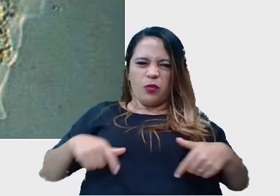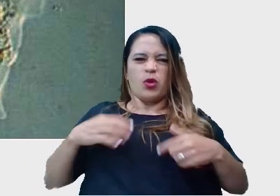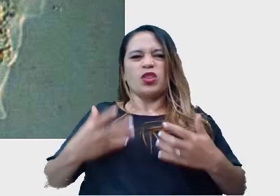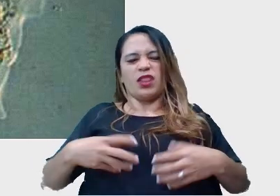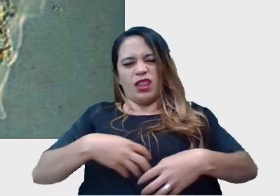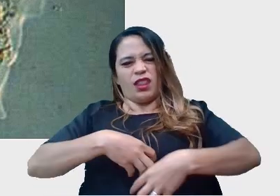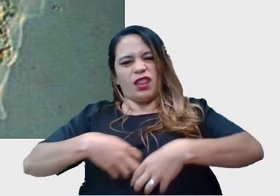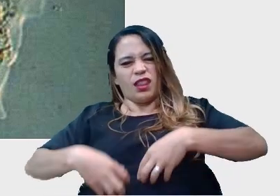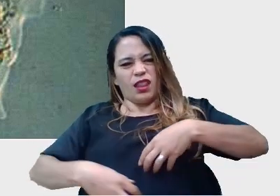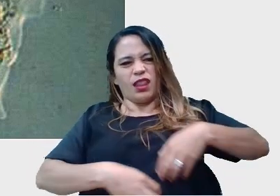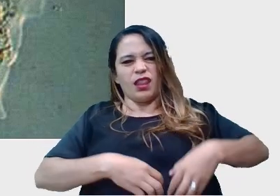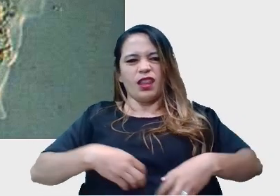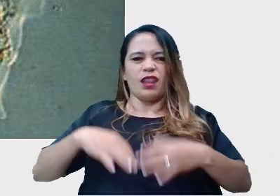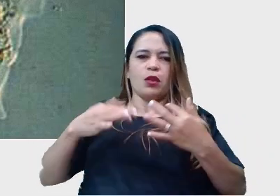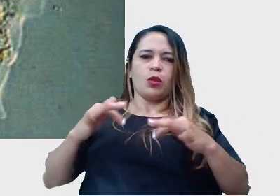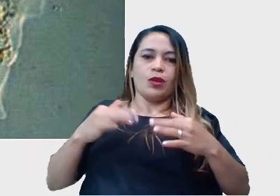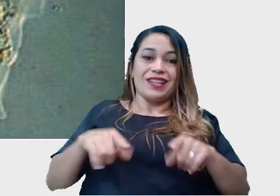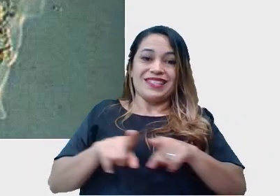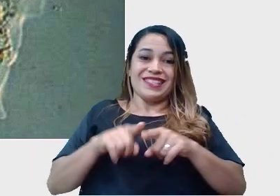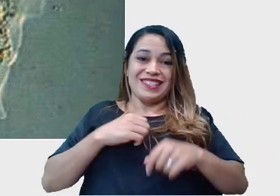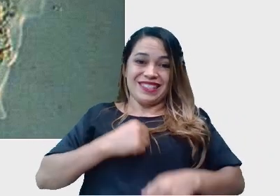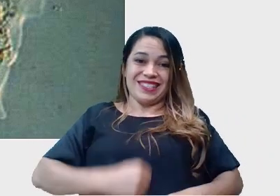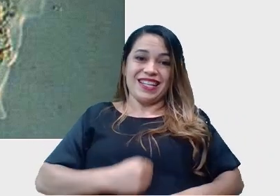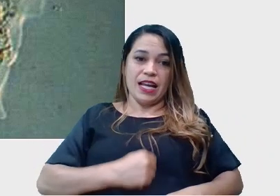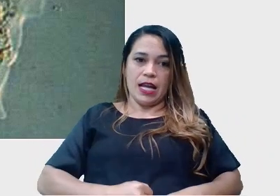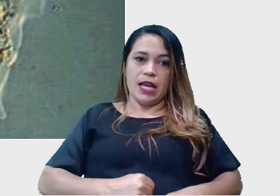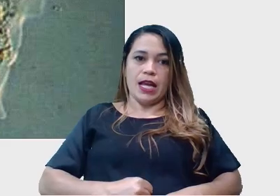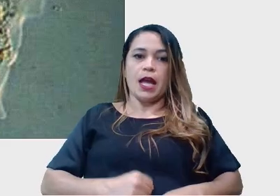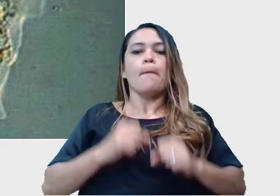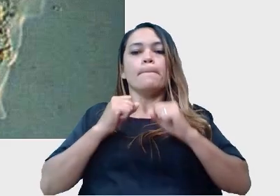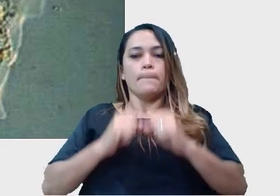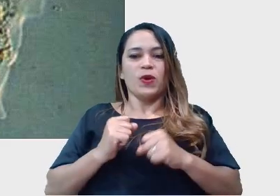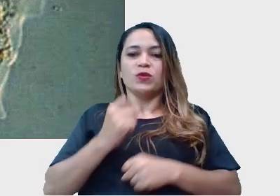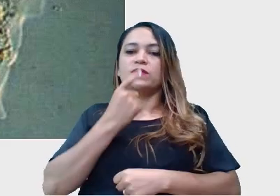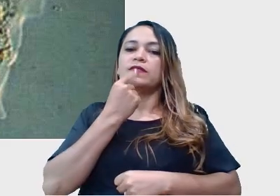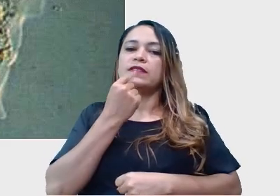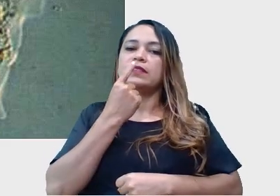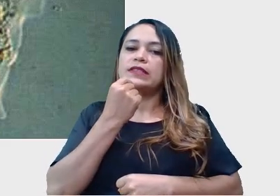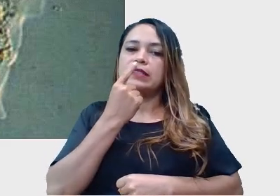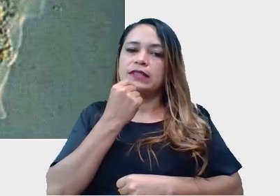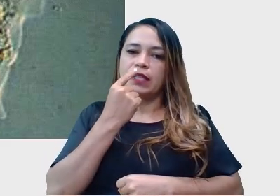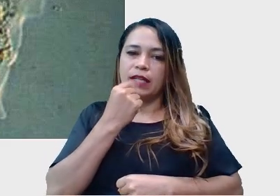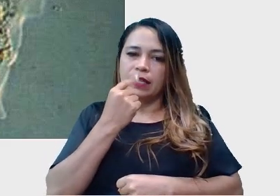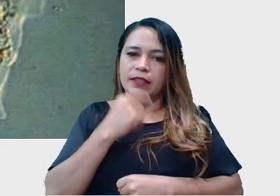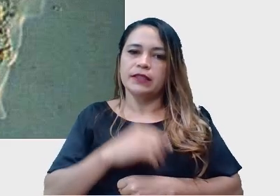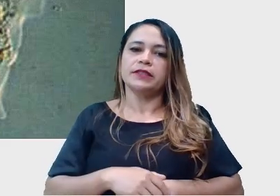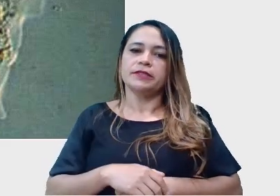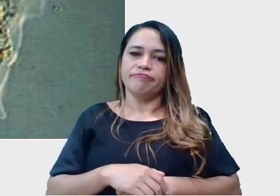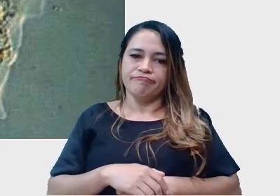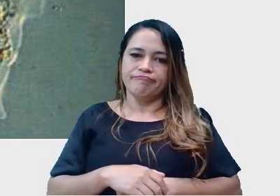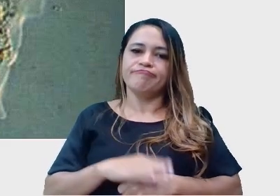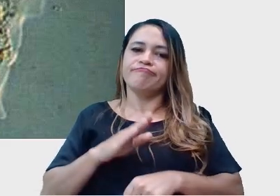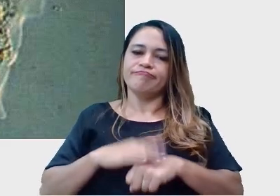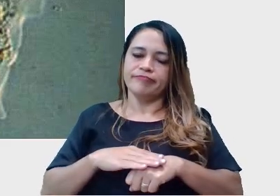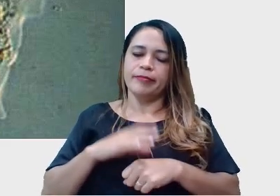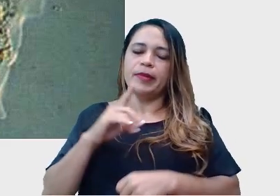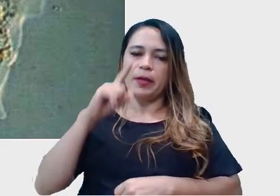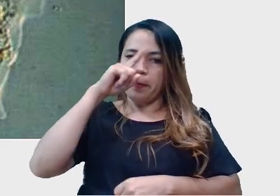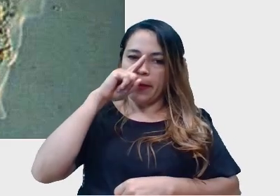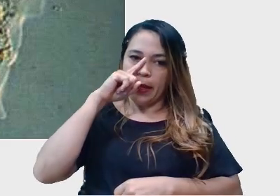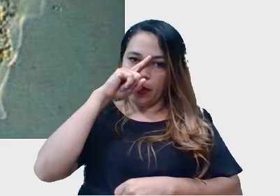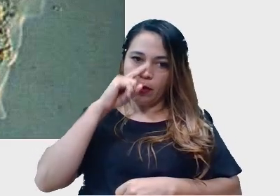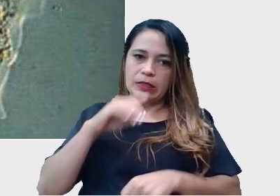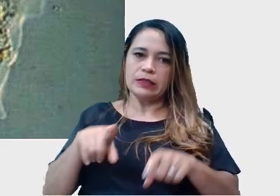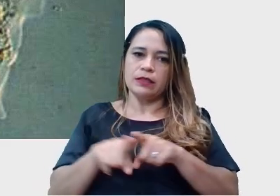dor no estômago. Esta diarreia que está aqui, ela pode vir acompanhada com sangue, em alguns casos mais graves, e